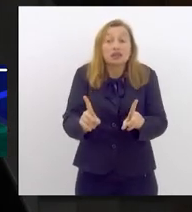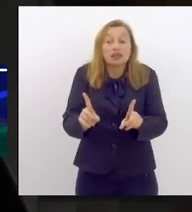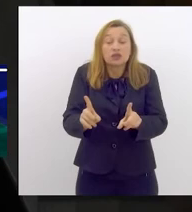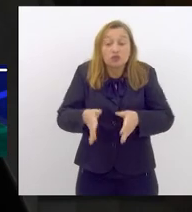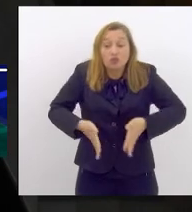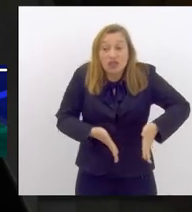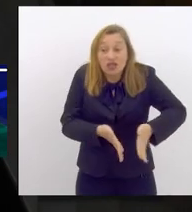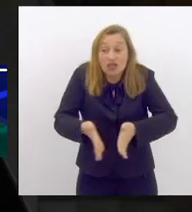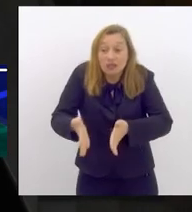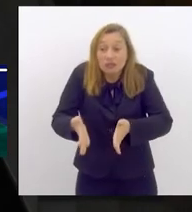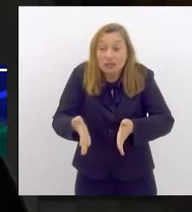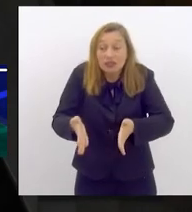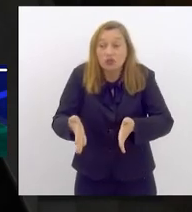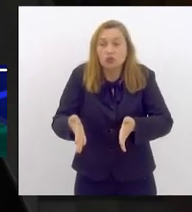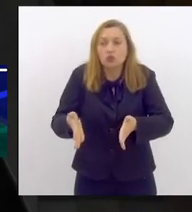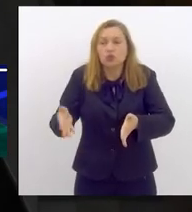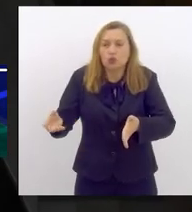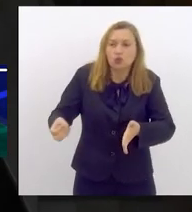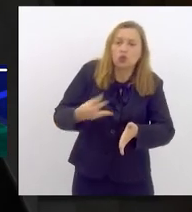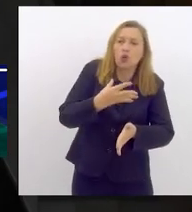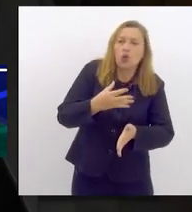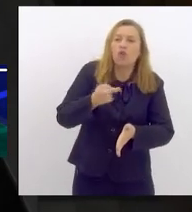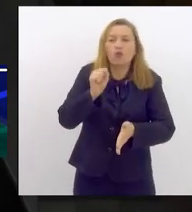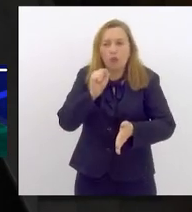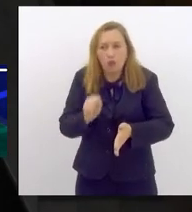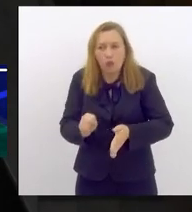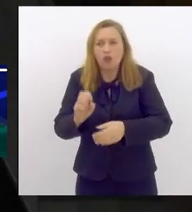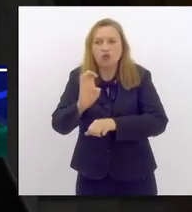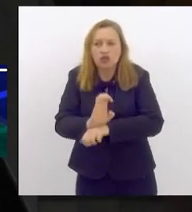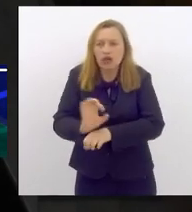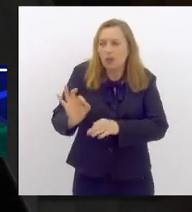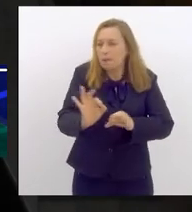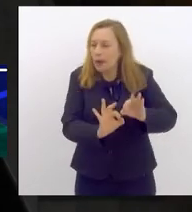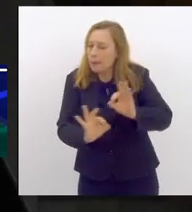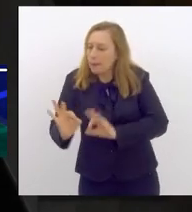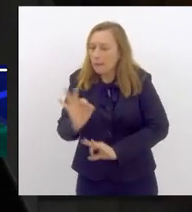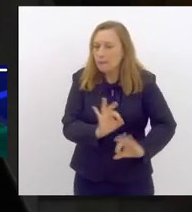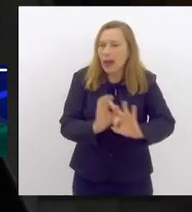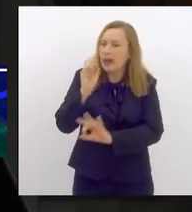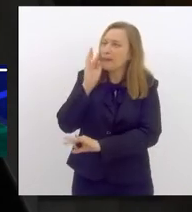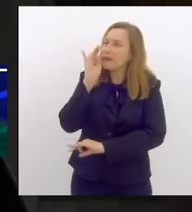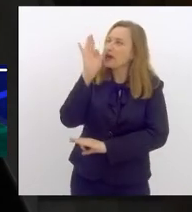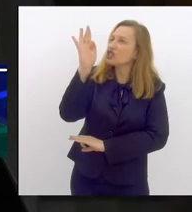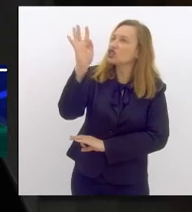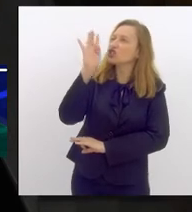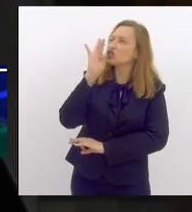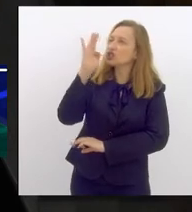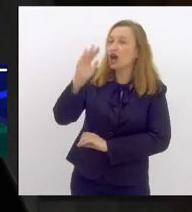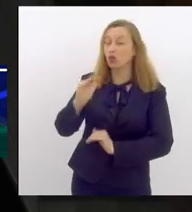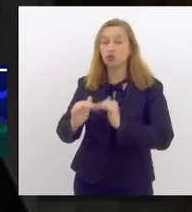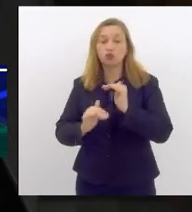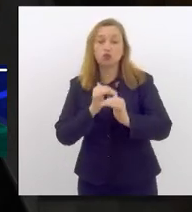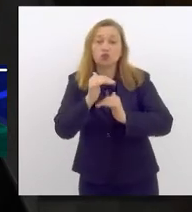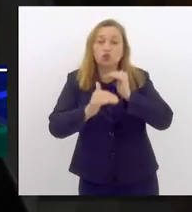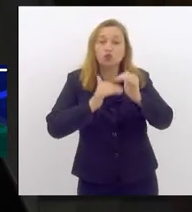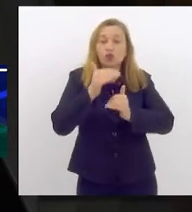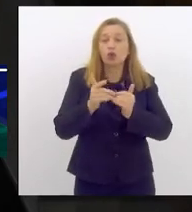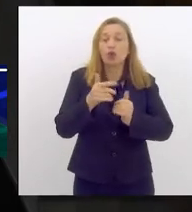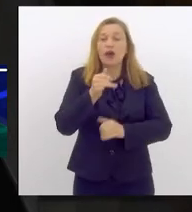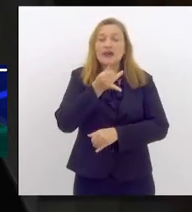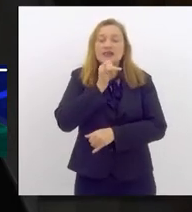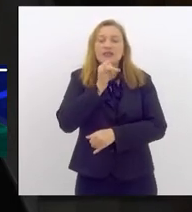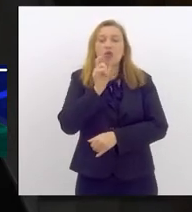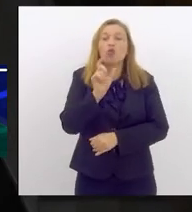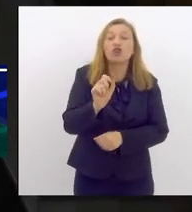que o estado possa se planejar posso imaginar cenários de desenvolvimento por